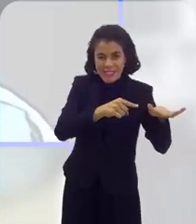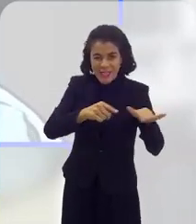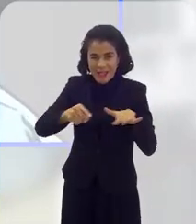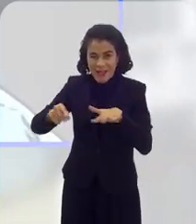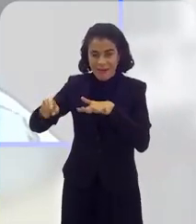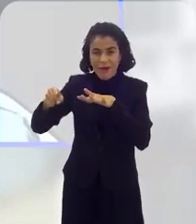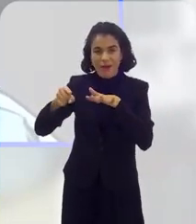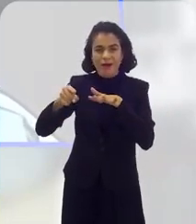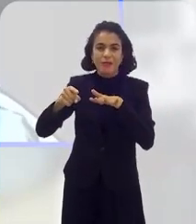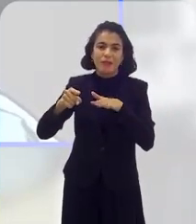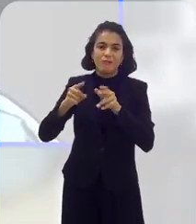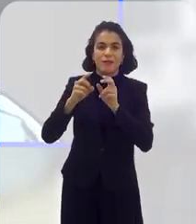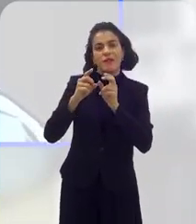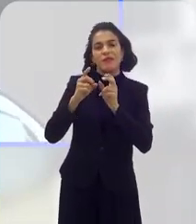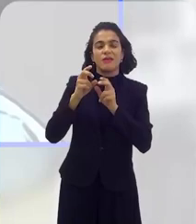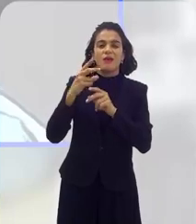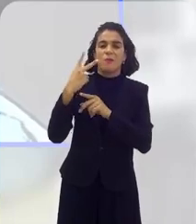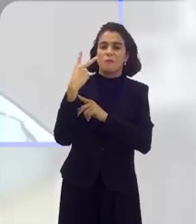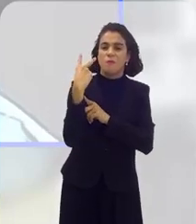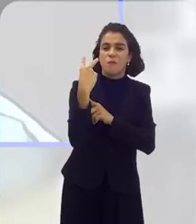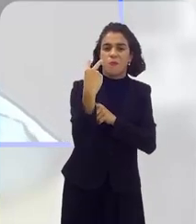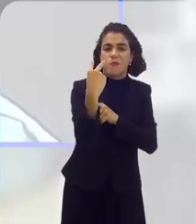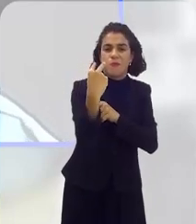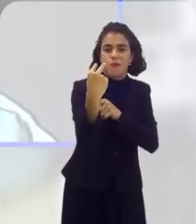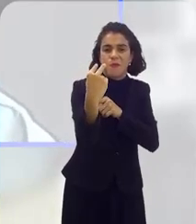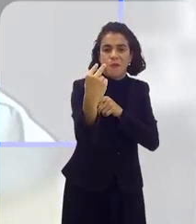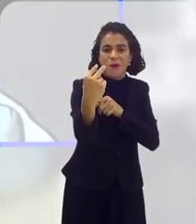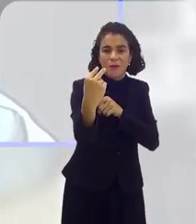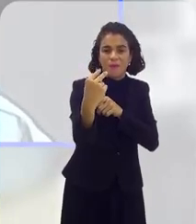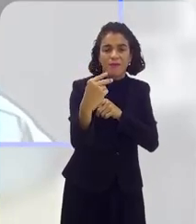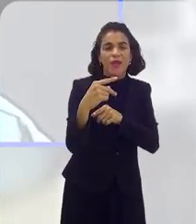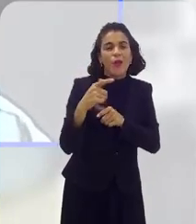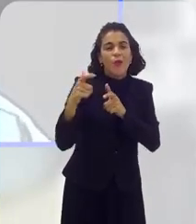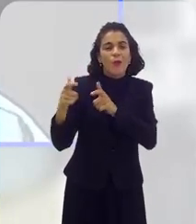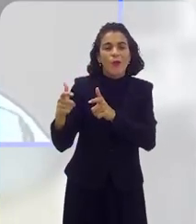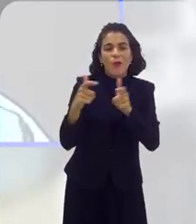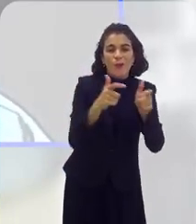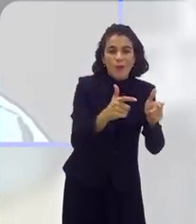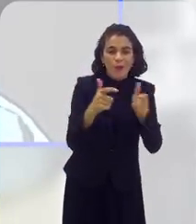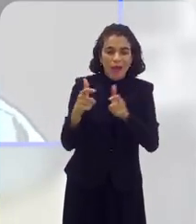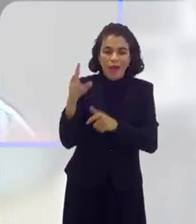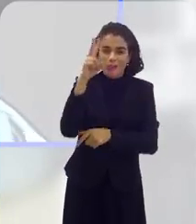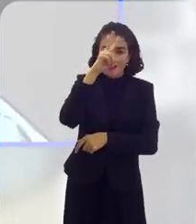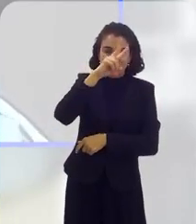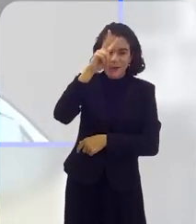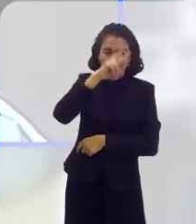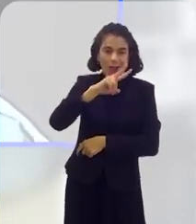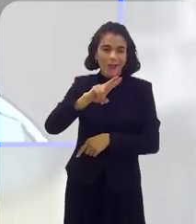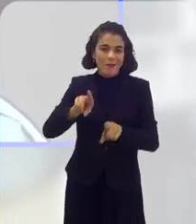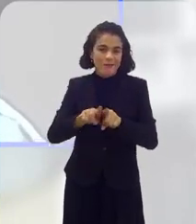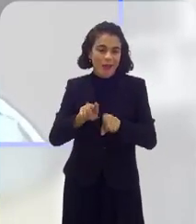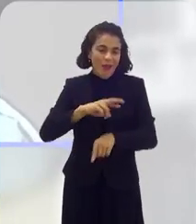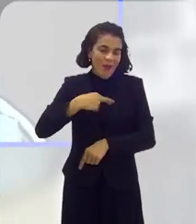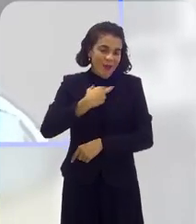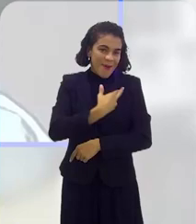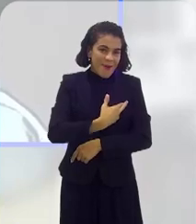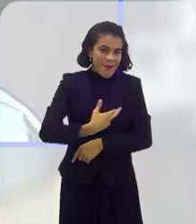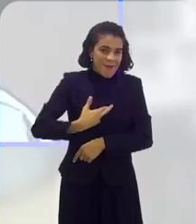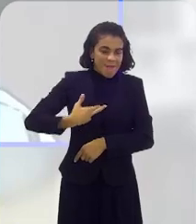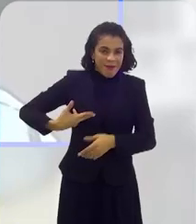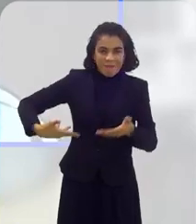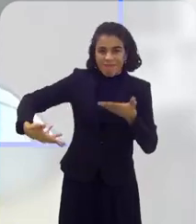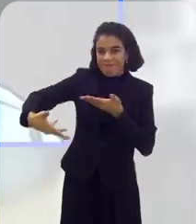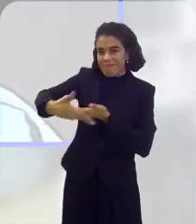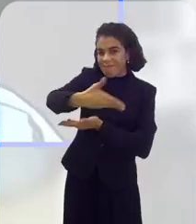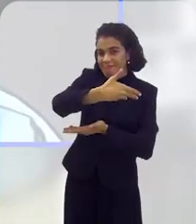toda semana saíam, pegavam o bonde por aquelas ruas históricas e românticas de São Luís,